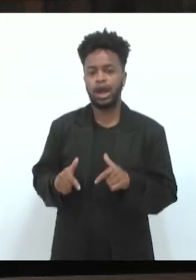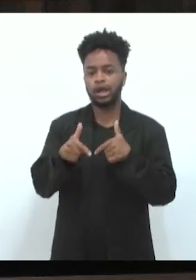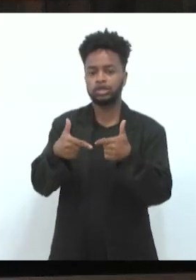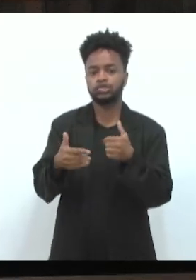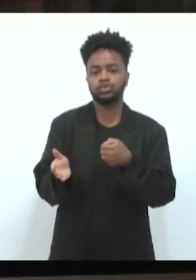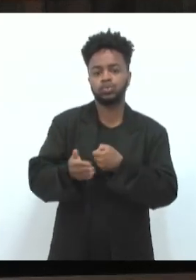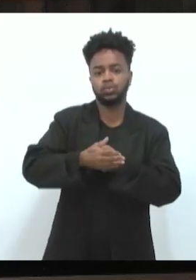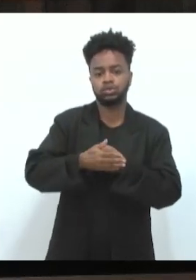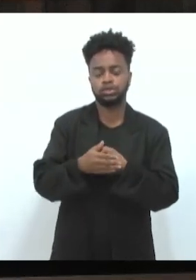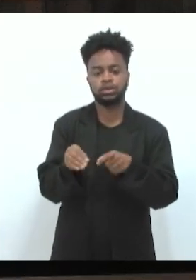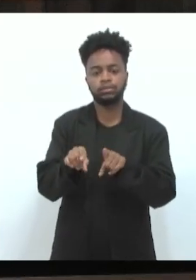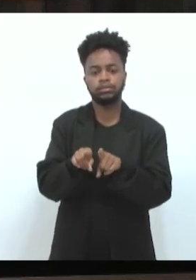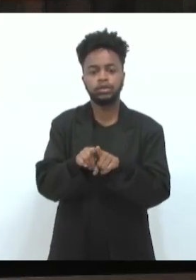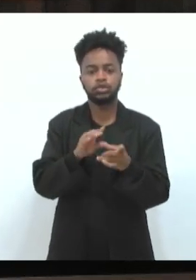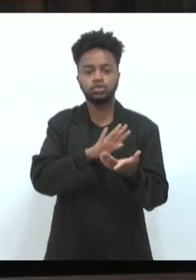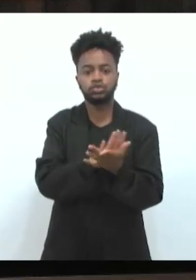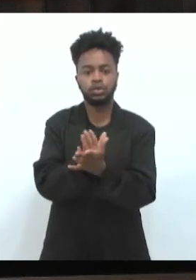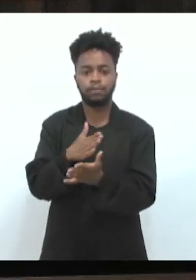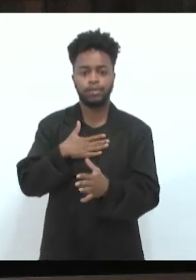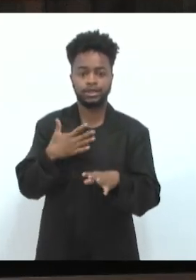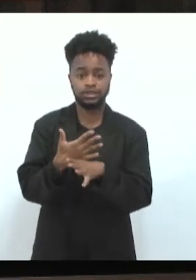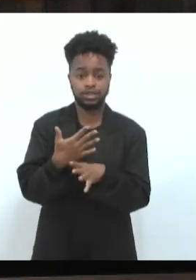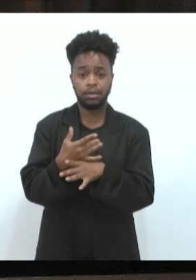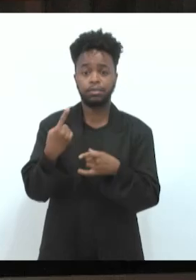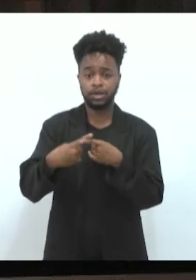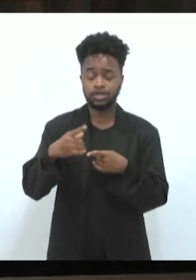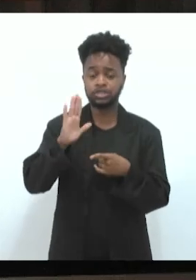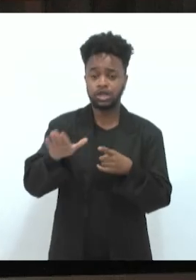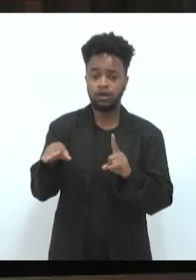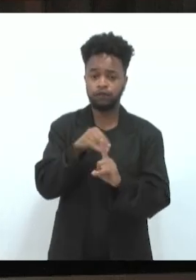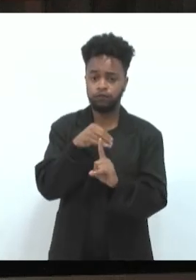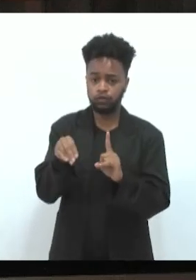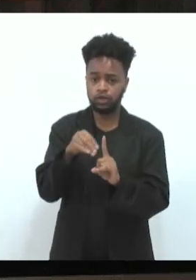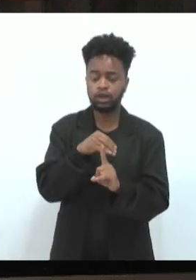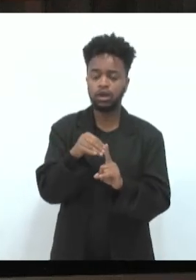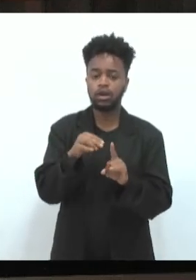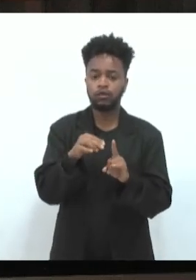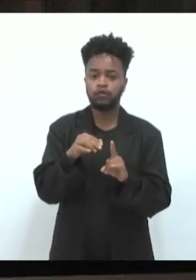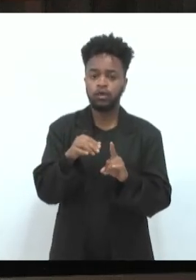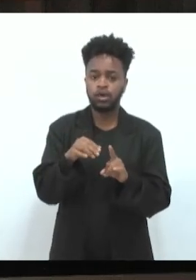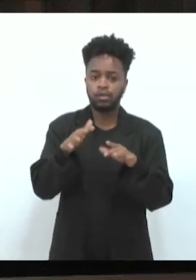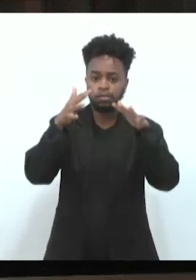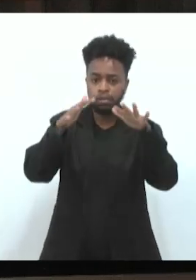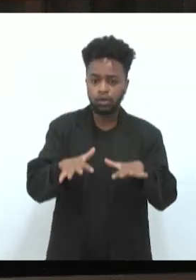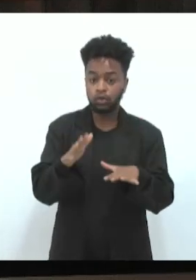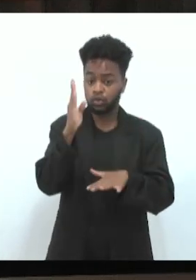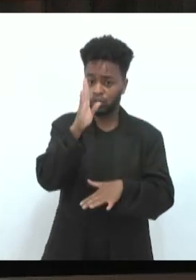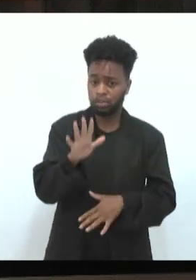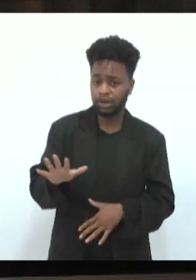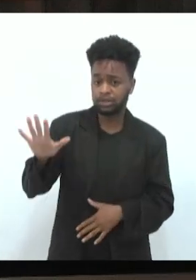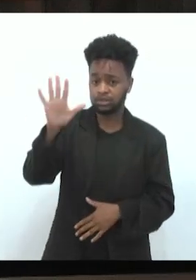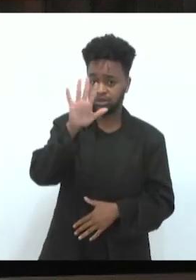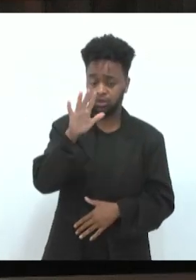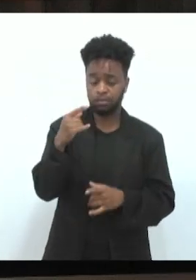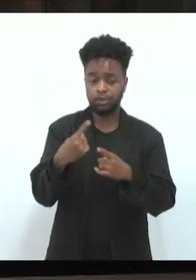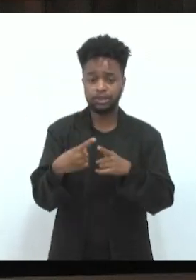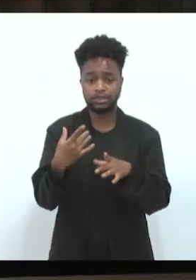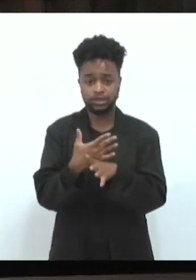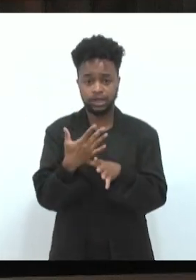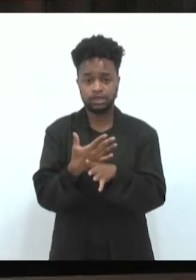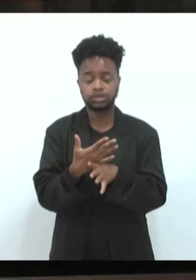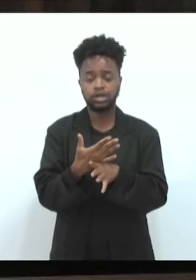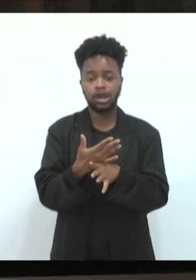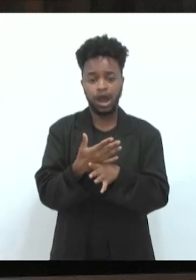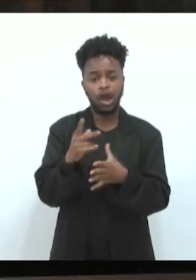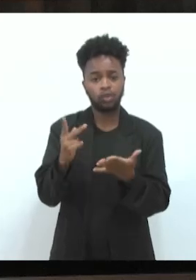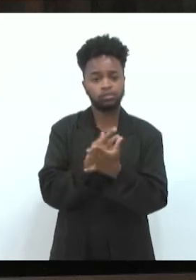que é destruindo a minha cidade, que já é a cidade mais vulnerável a tragédias do Brasil, a cidade que mais perde